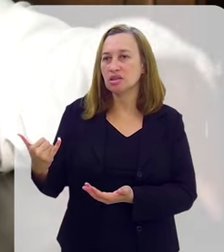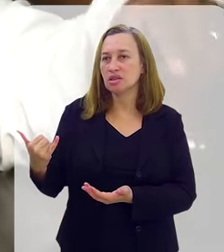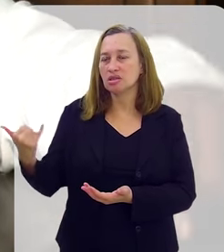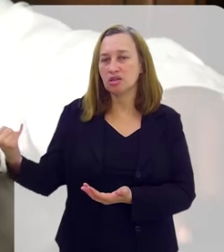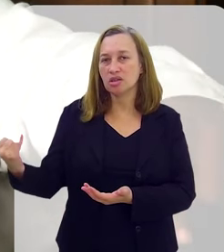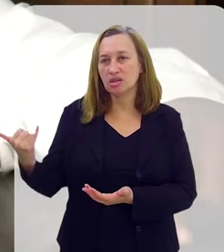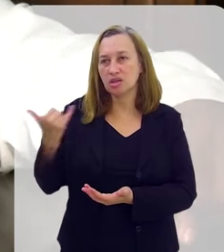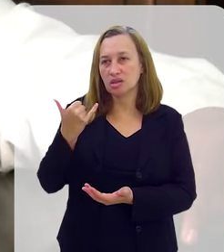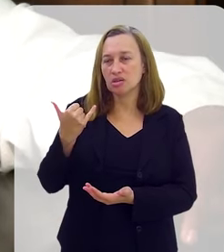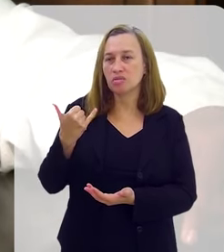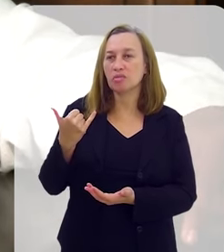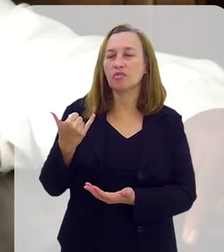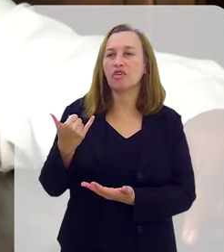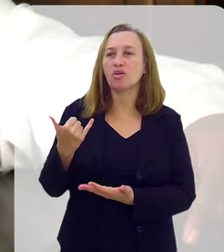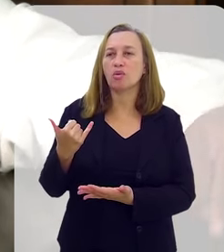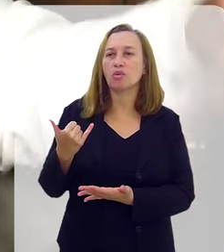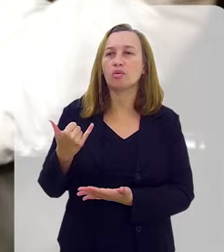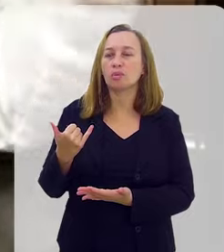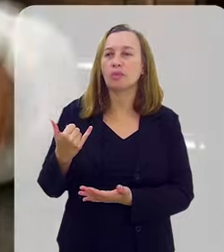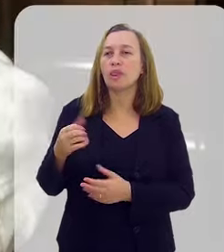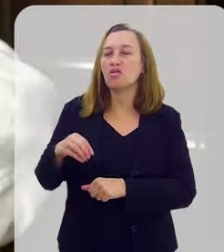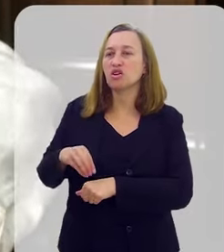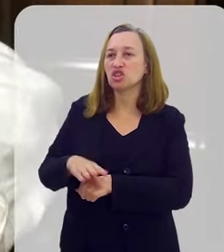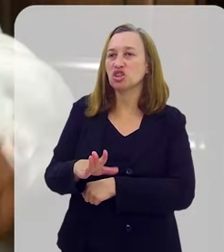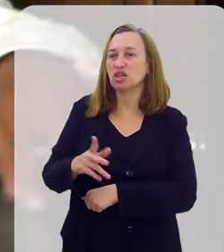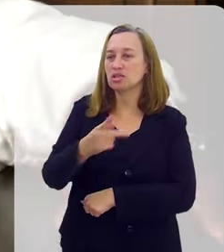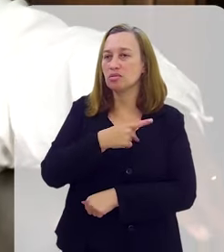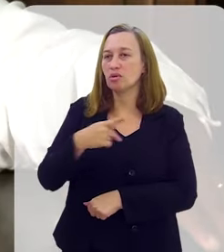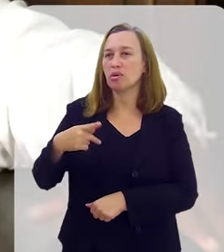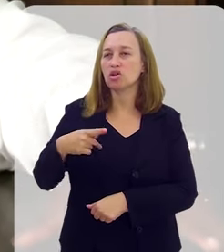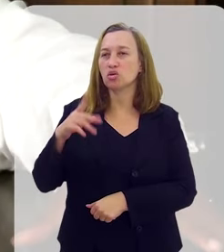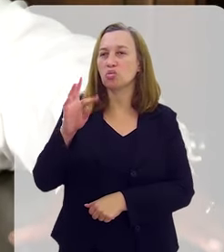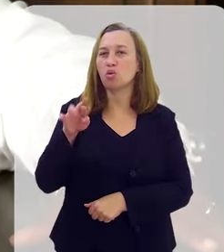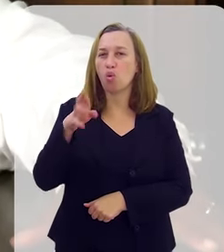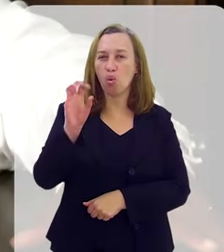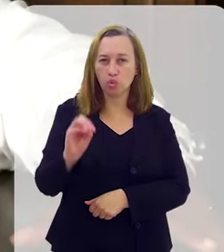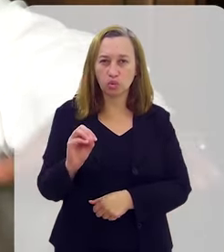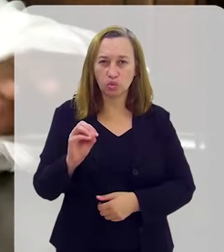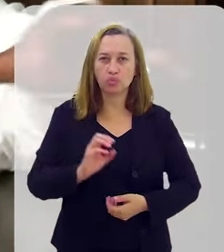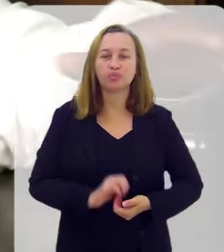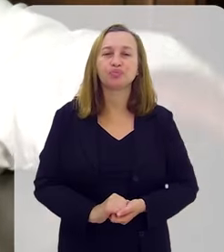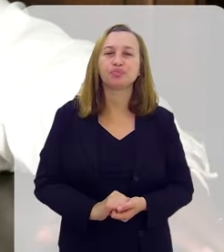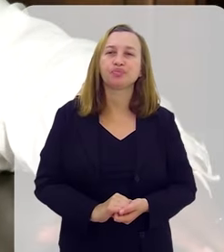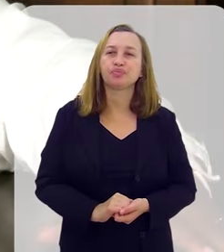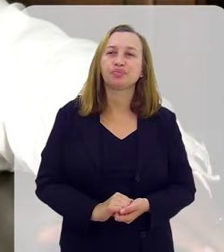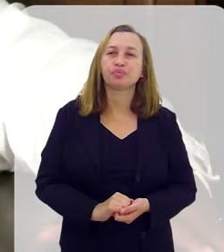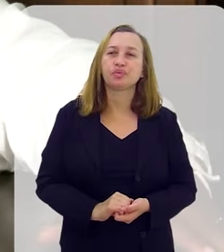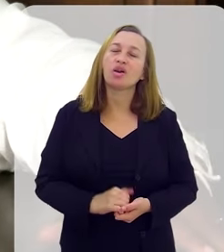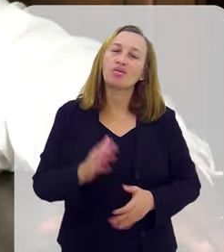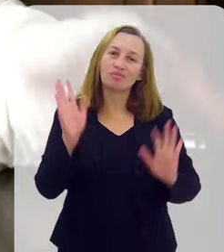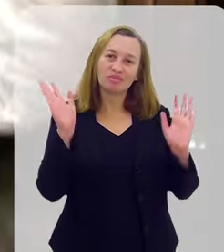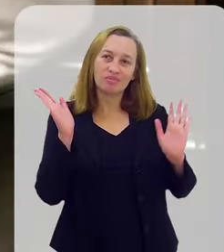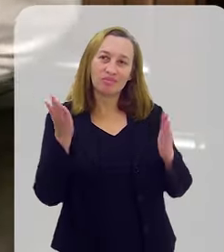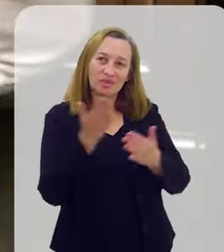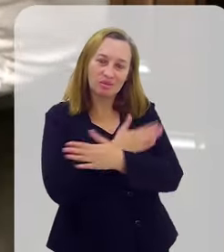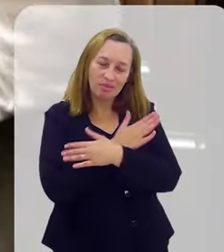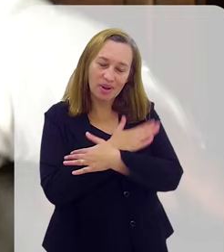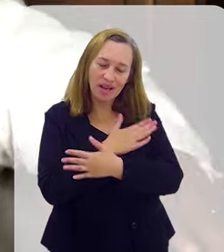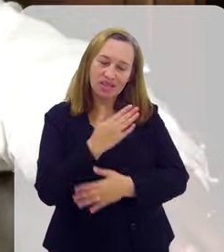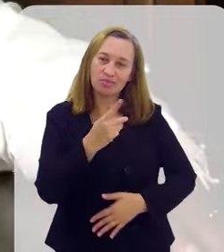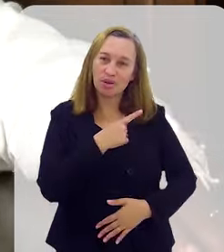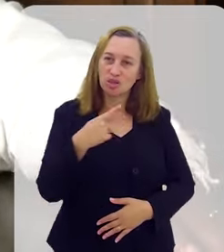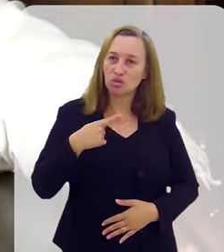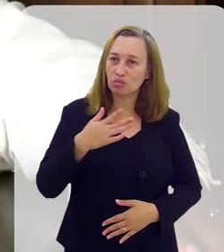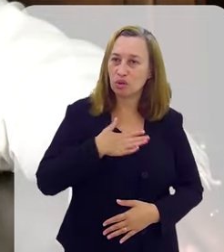E foi através até de uma indicação do meu pastor, pastor Bruno Santos, que fez essa ponte para mim. Um abraço para o meu pastor, que